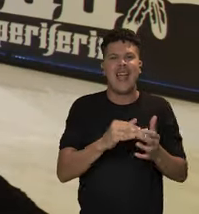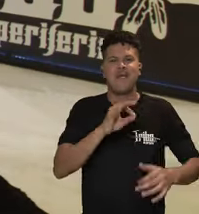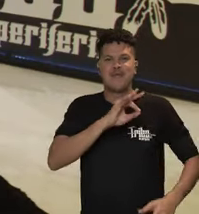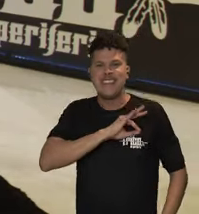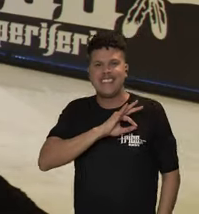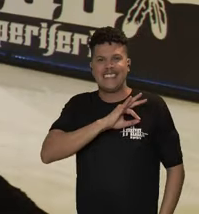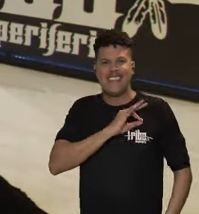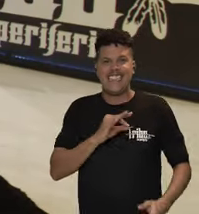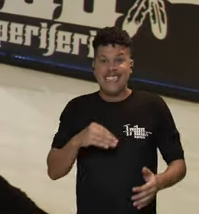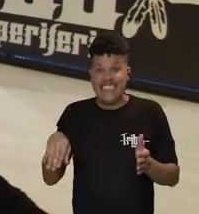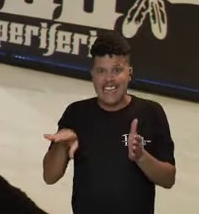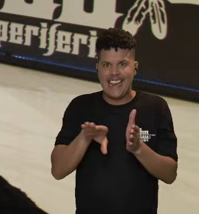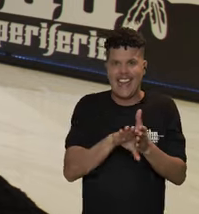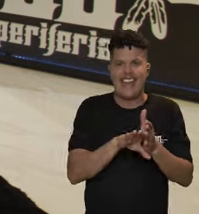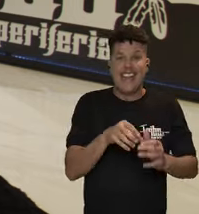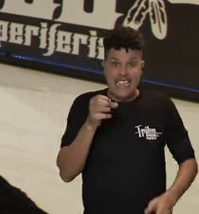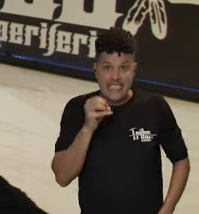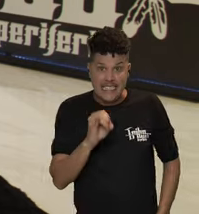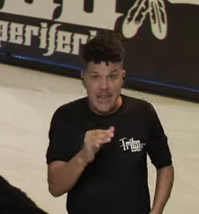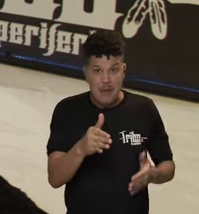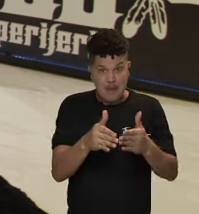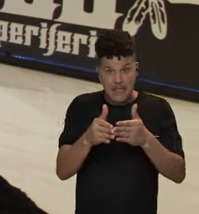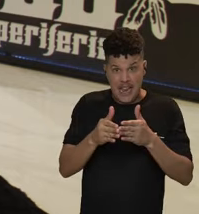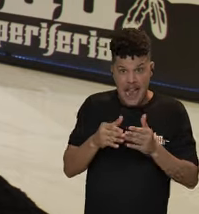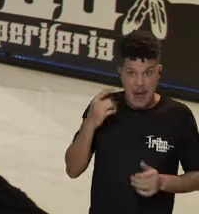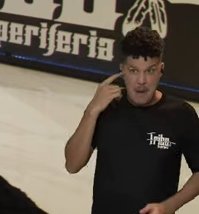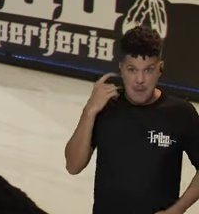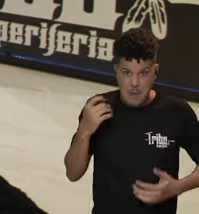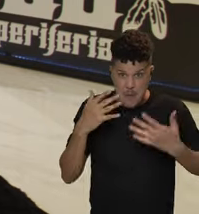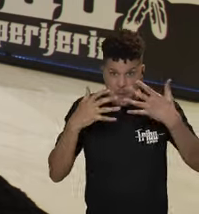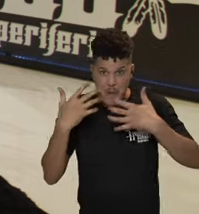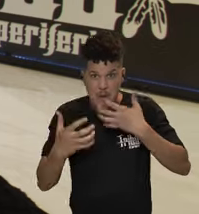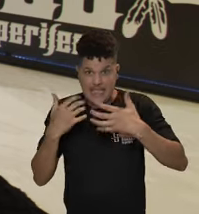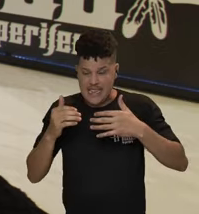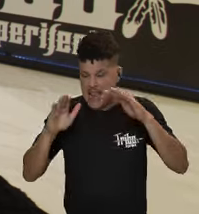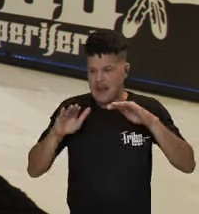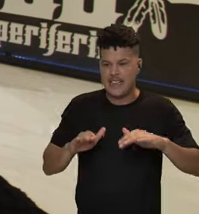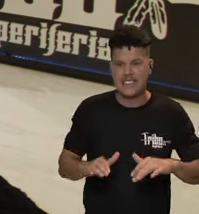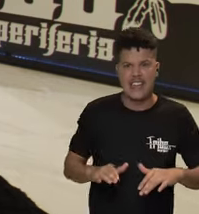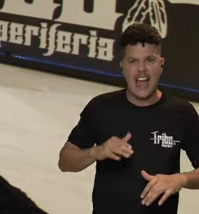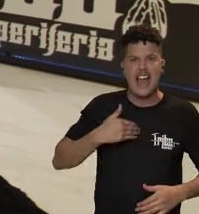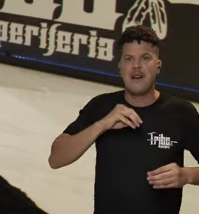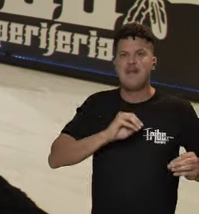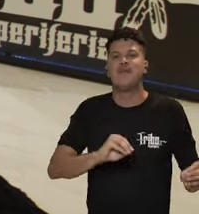se prende pra baixar, nós vai pra outro lugar.